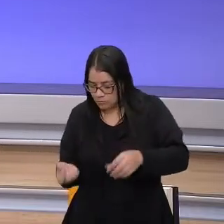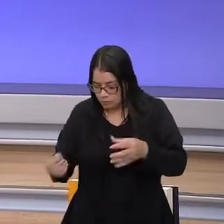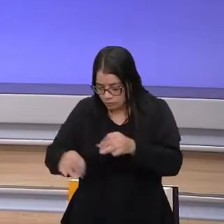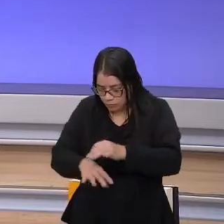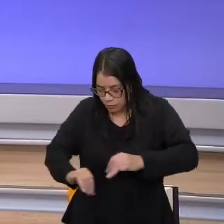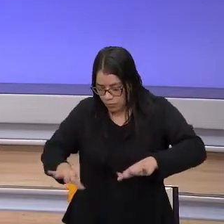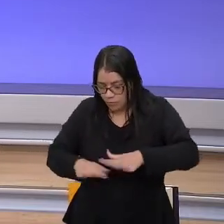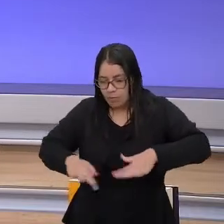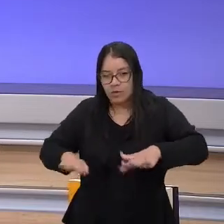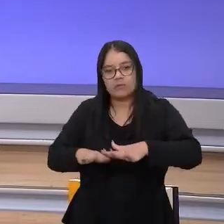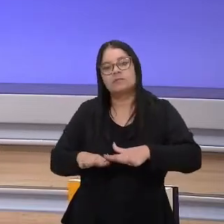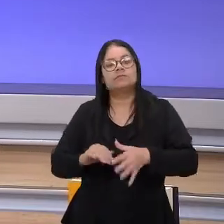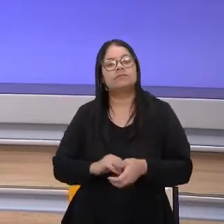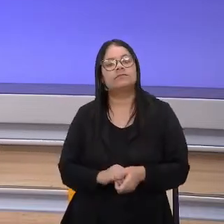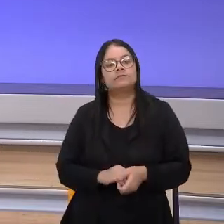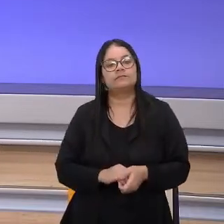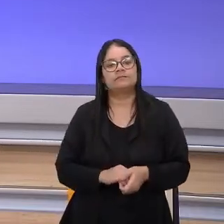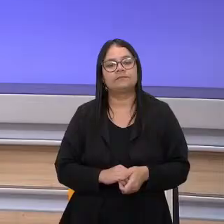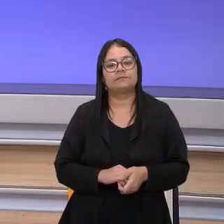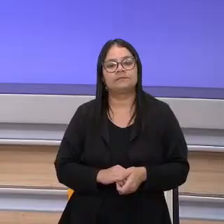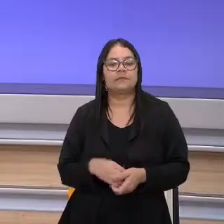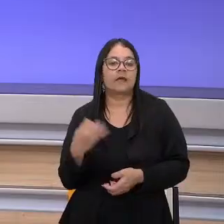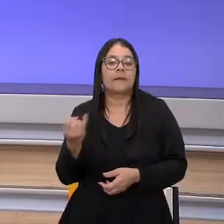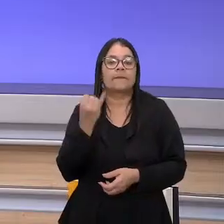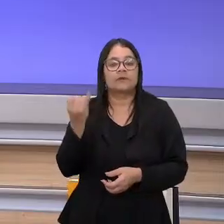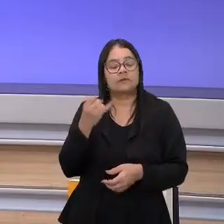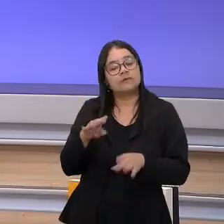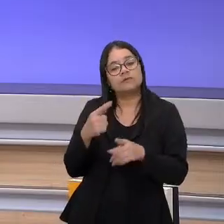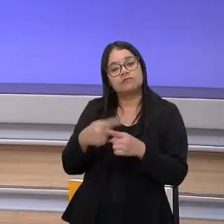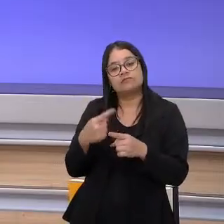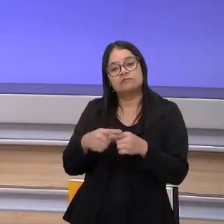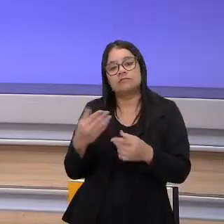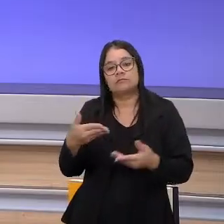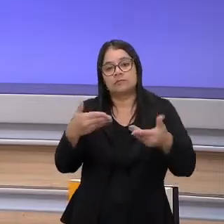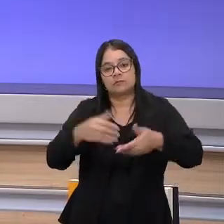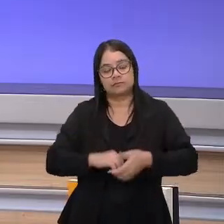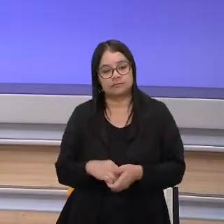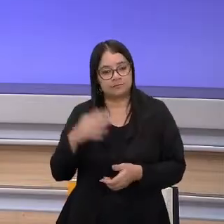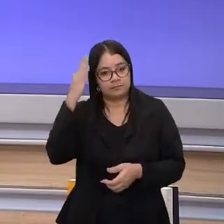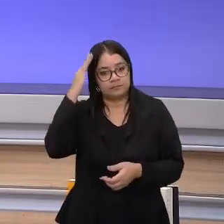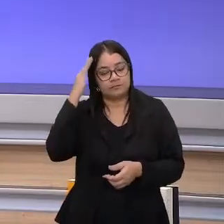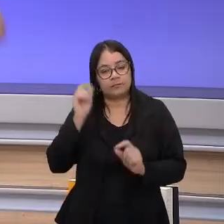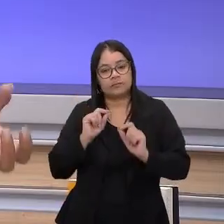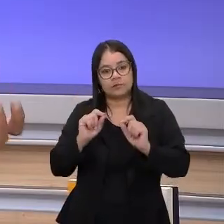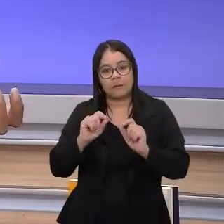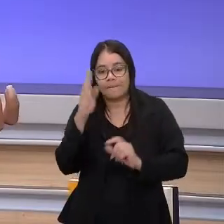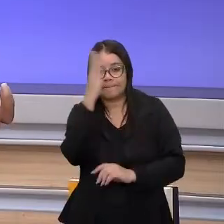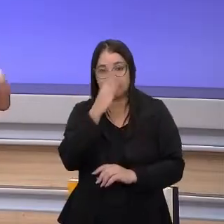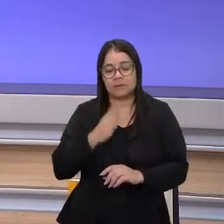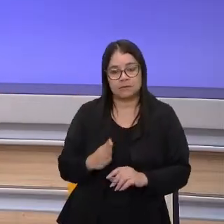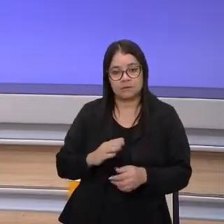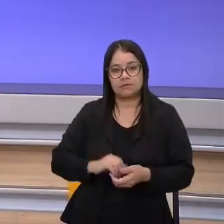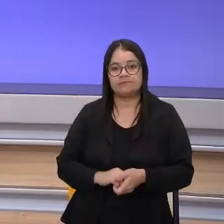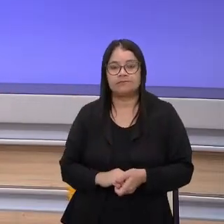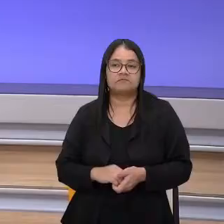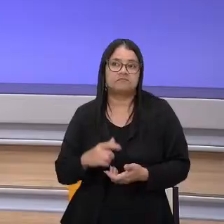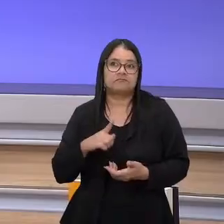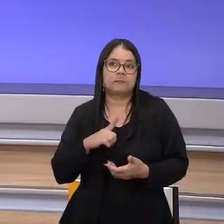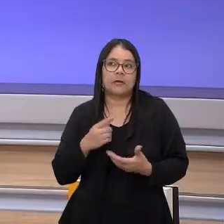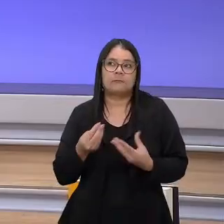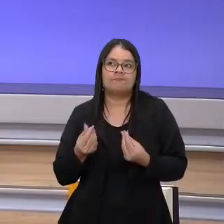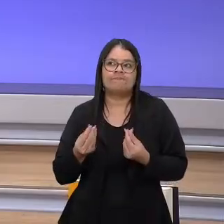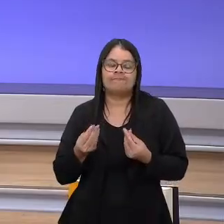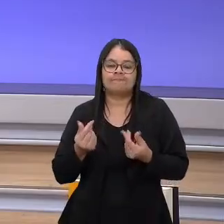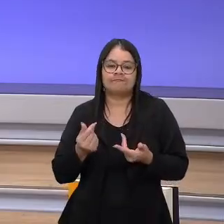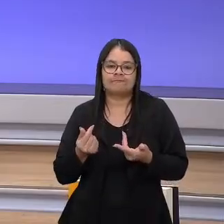é muito crucial, né? Porque hoje nós sabemos que o Brasil, atualmente,